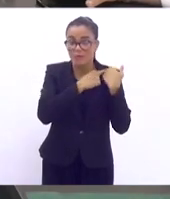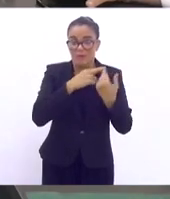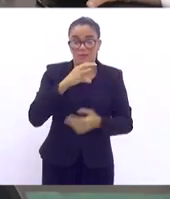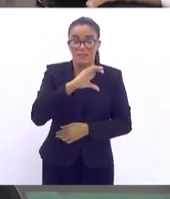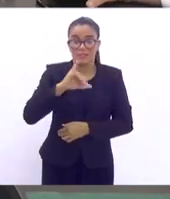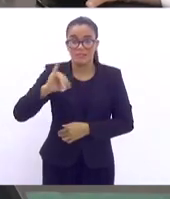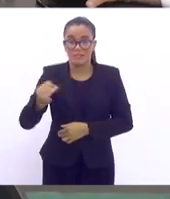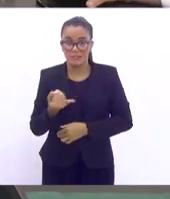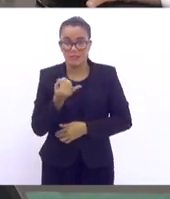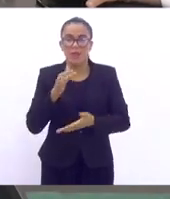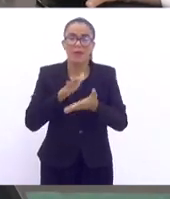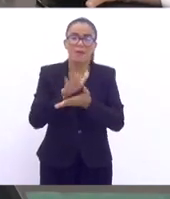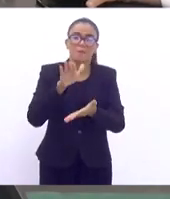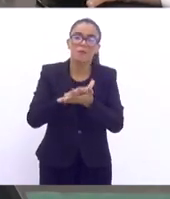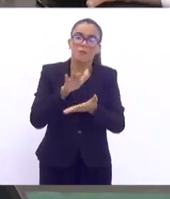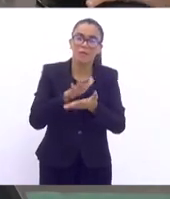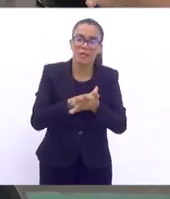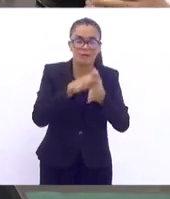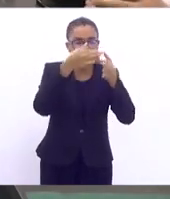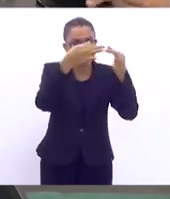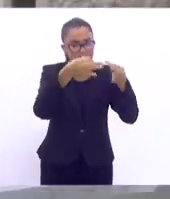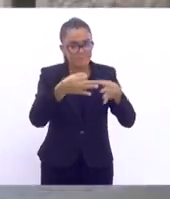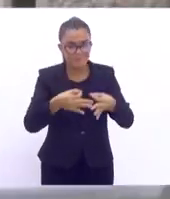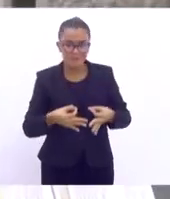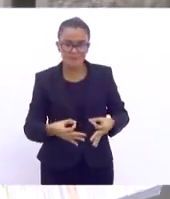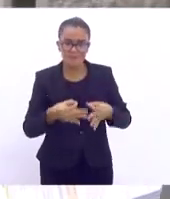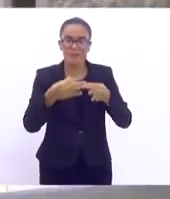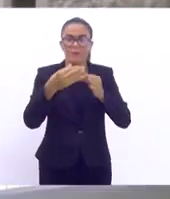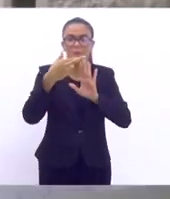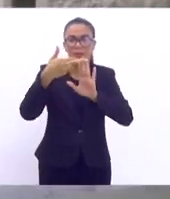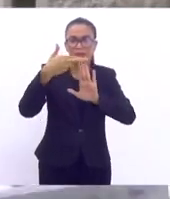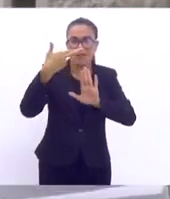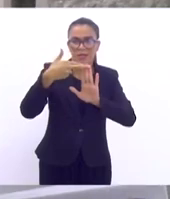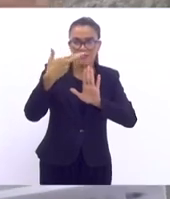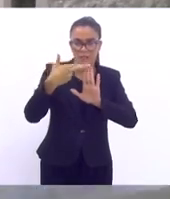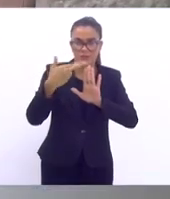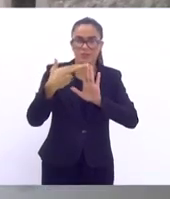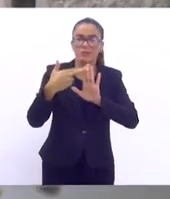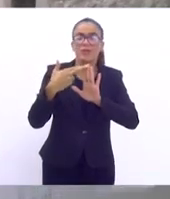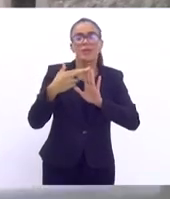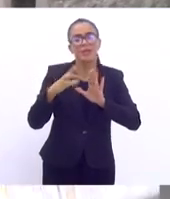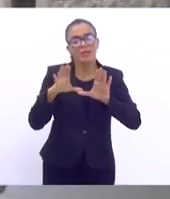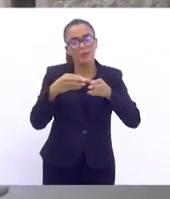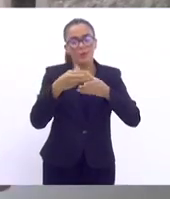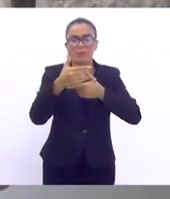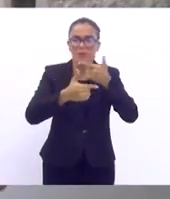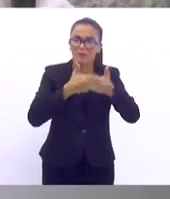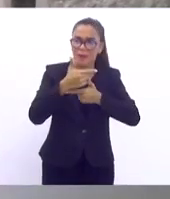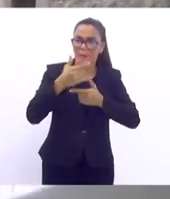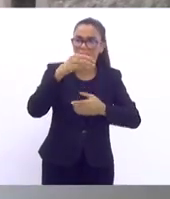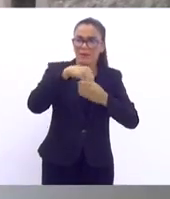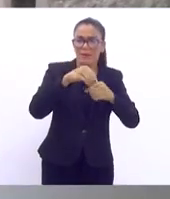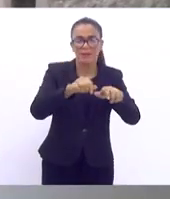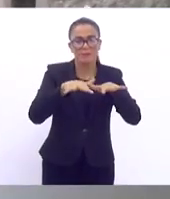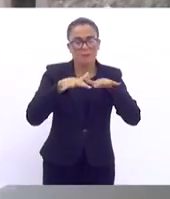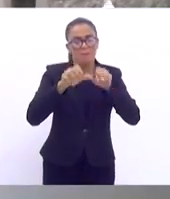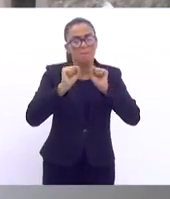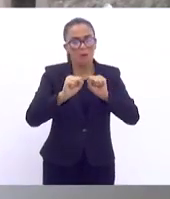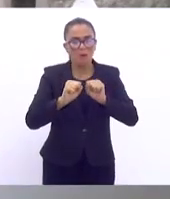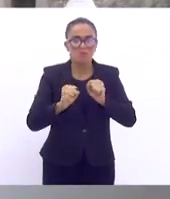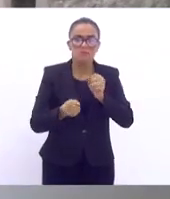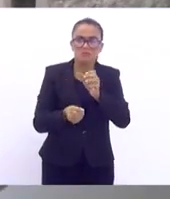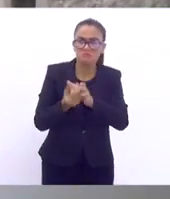publicação já na forma mencionada no âmbito dessa resolução das frentes possam funcionar realizar suas reuniões Enfim